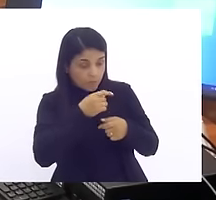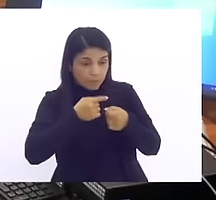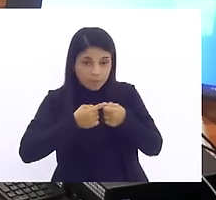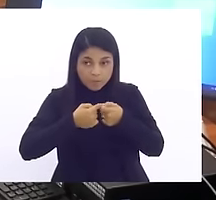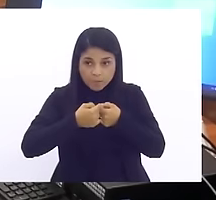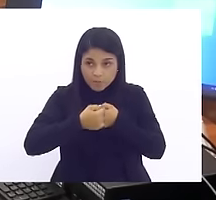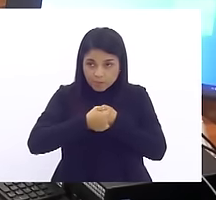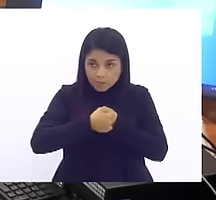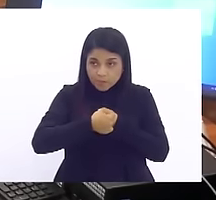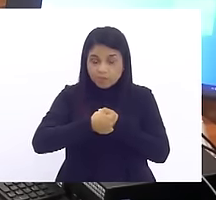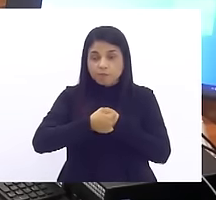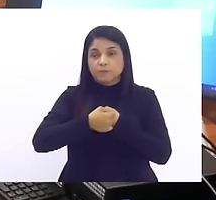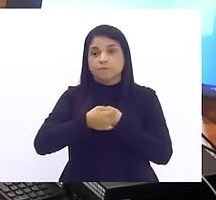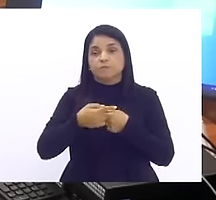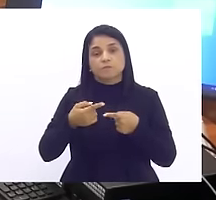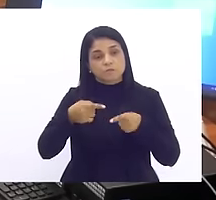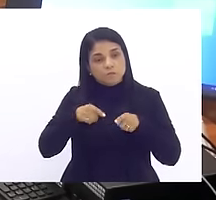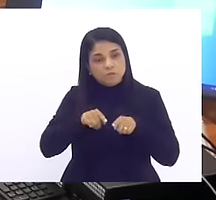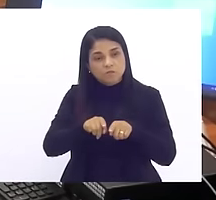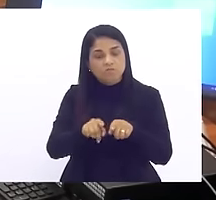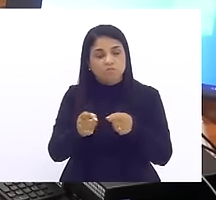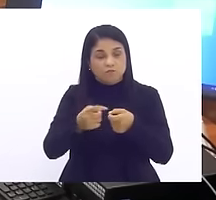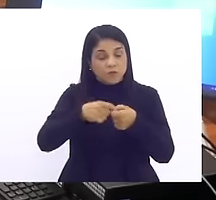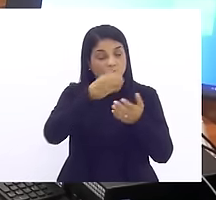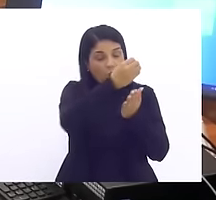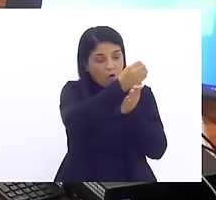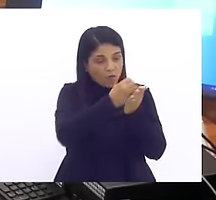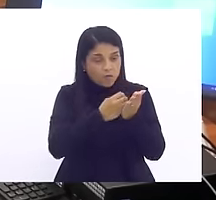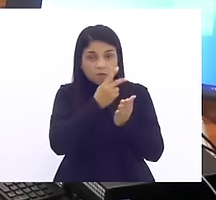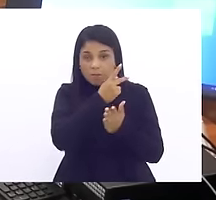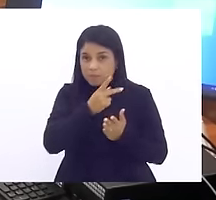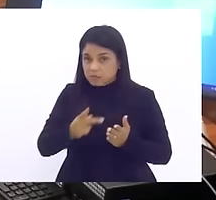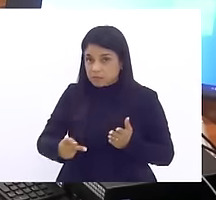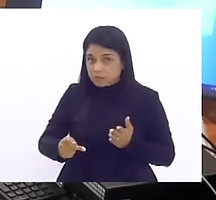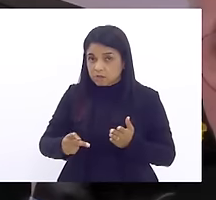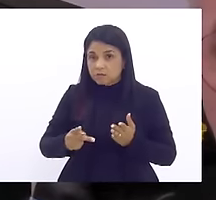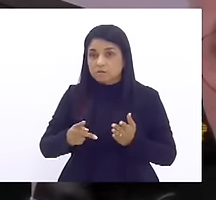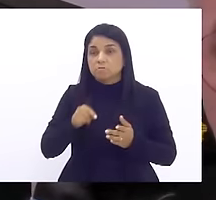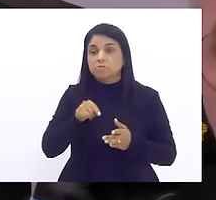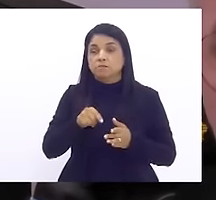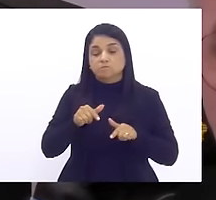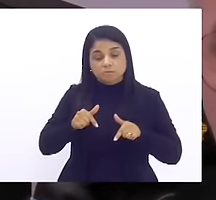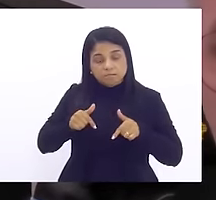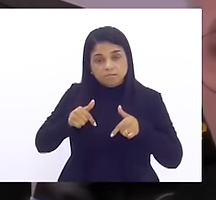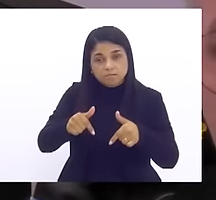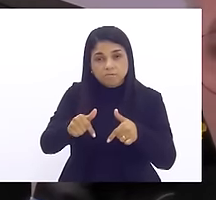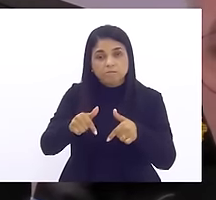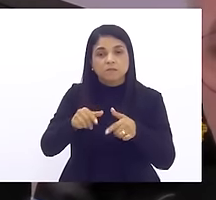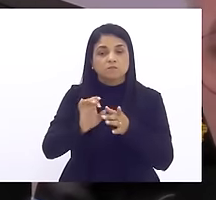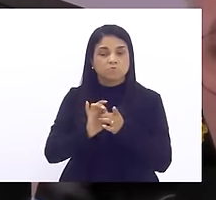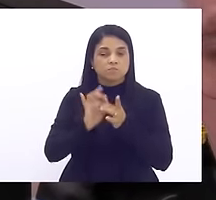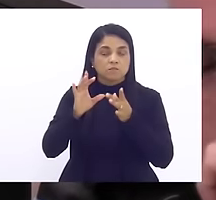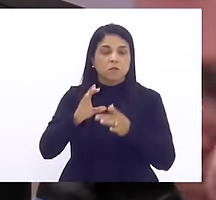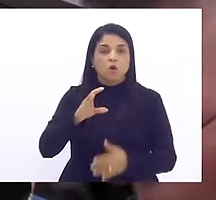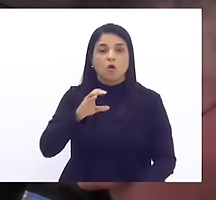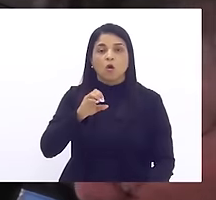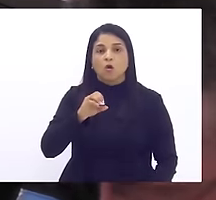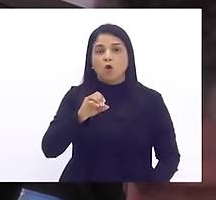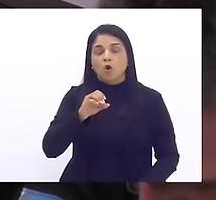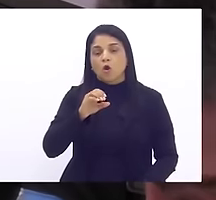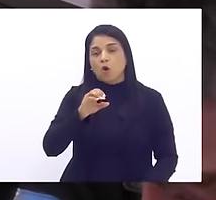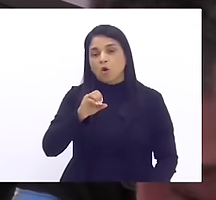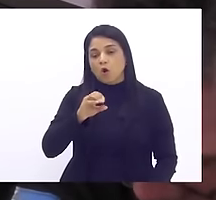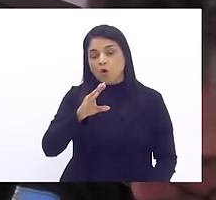chega ao Ofício à presidência e para realizar tem que ter o aval do corregedor Dr Gláucio paz